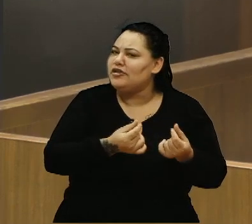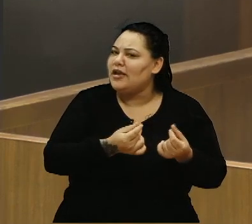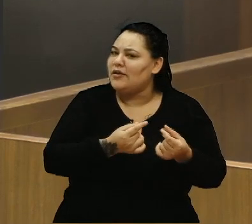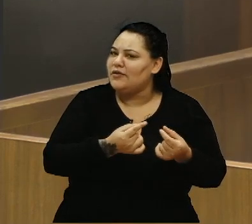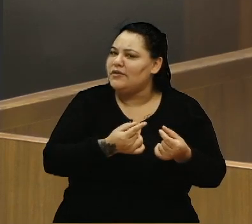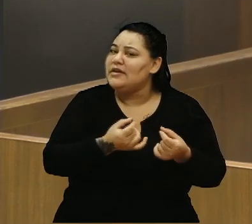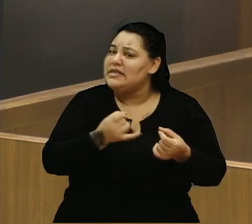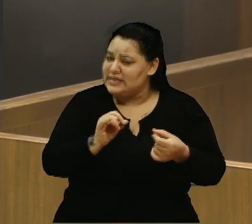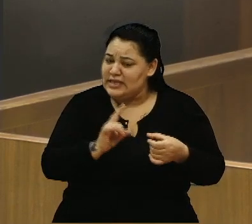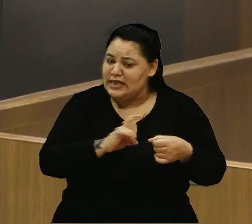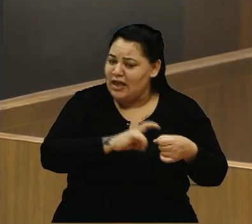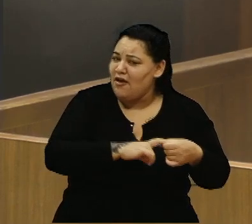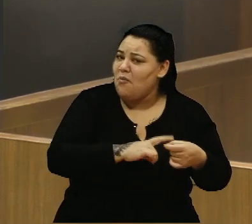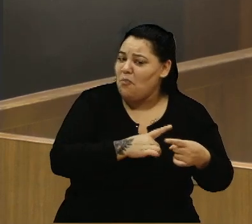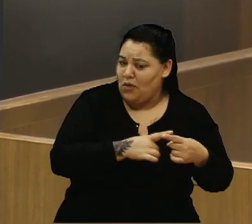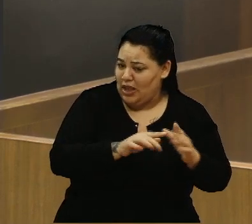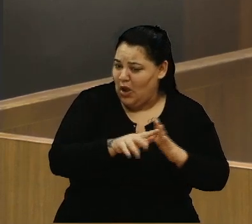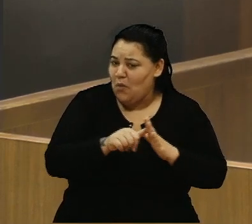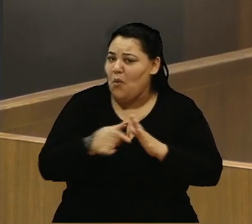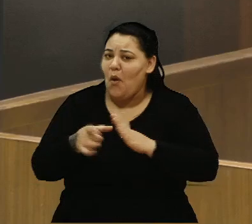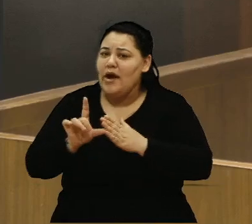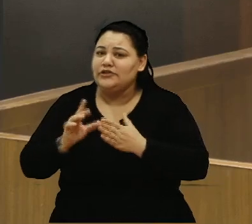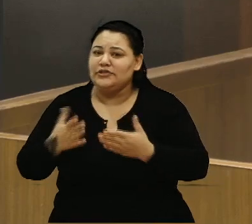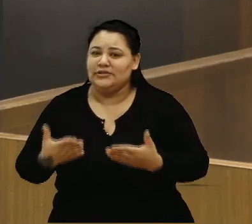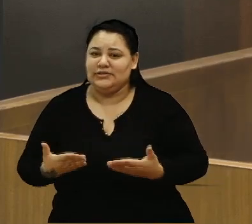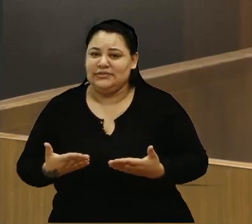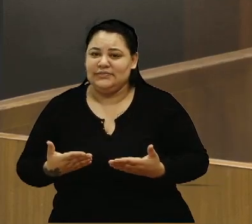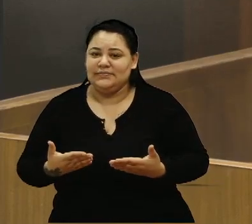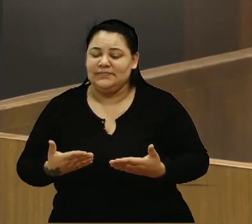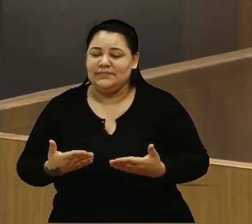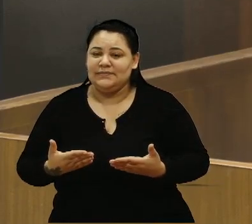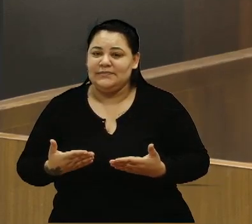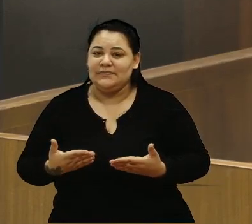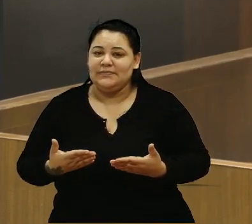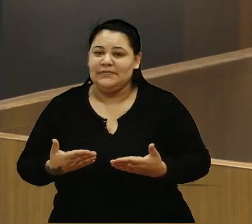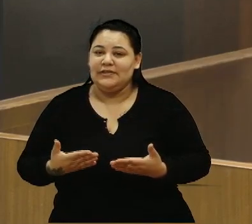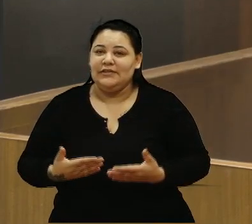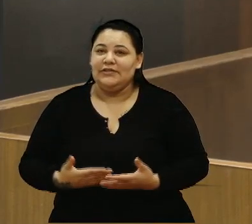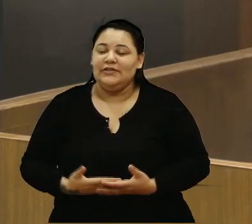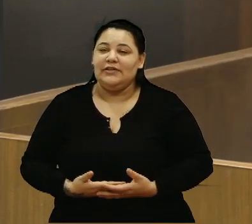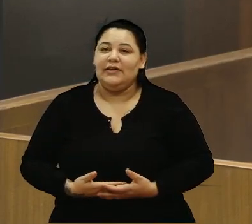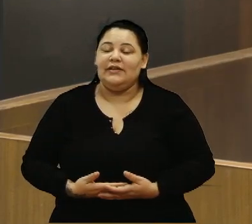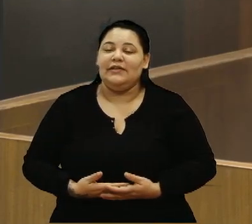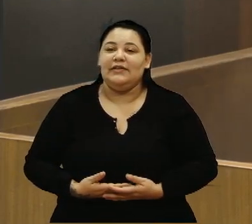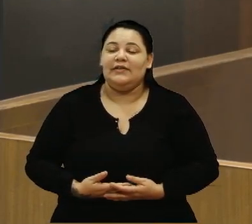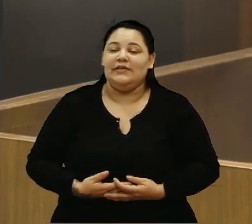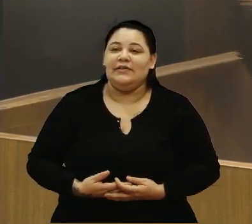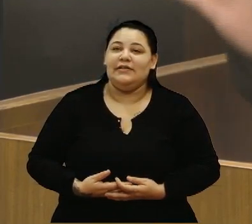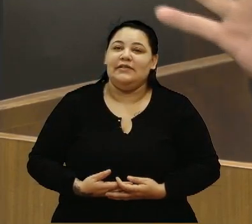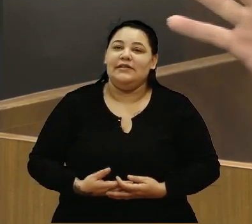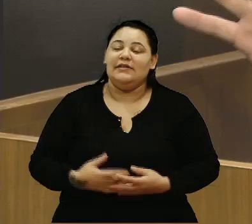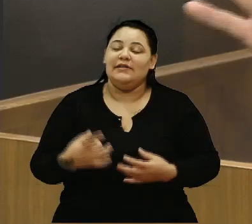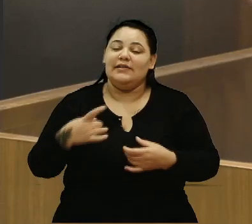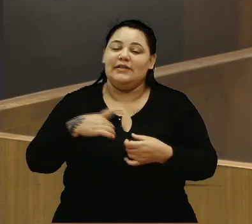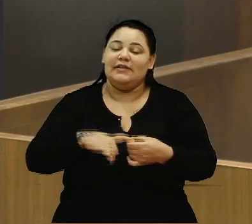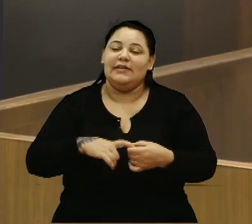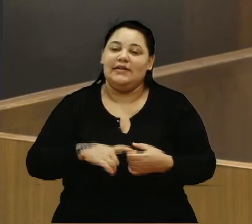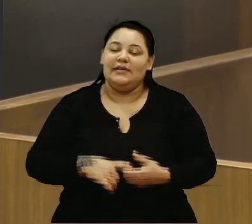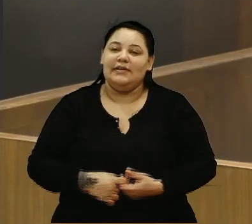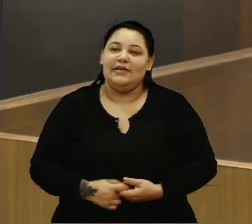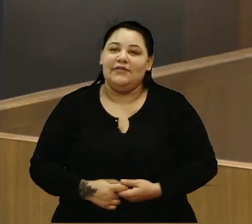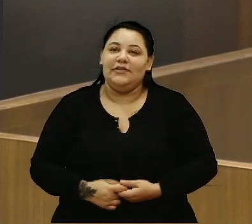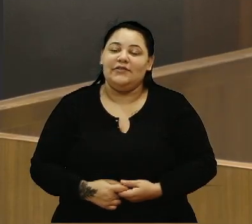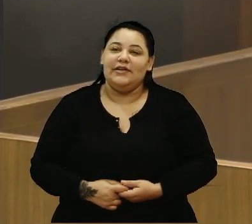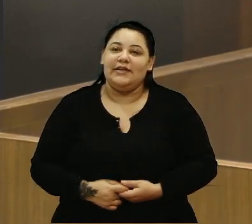Ninguém devolve dinheiro que não foi roubado. Foi devolvido. Não, mas não houve roubo.